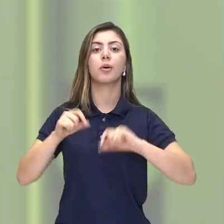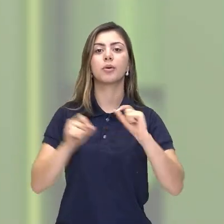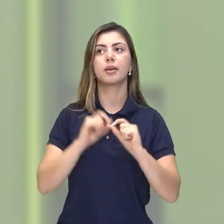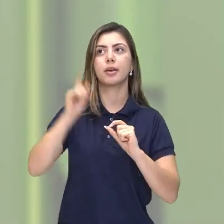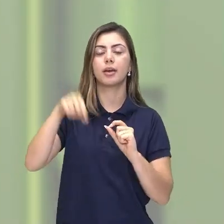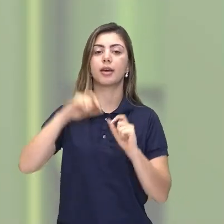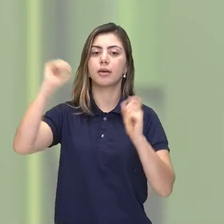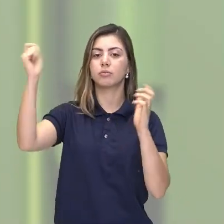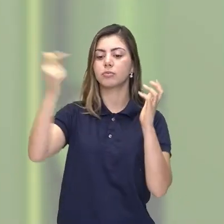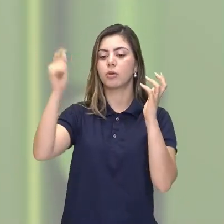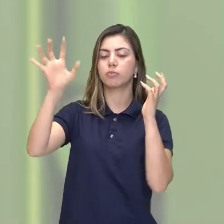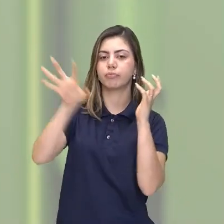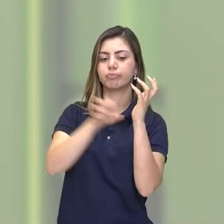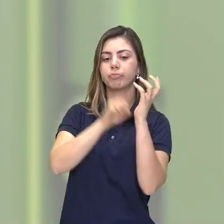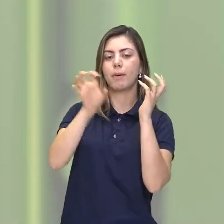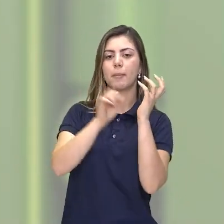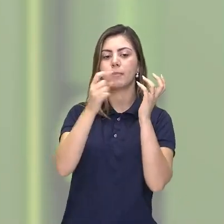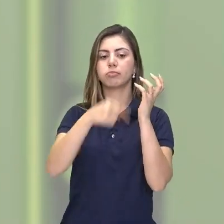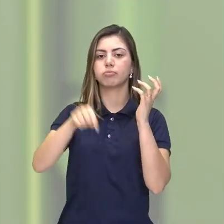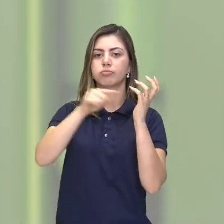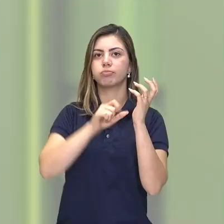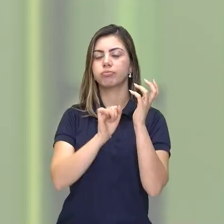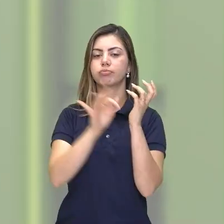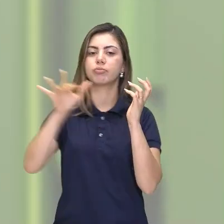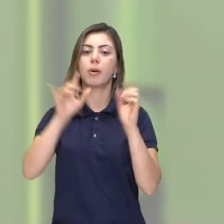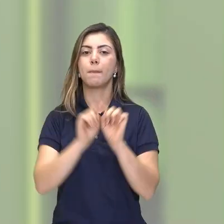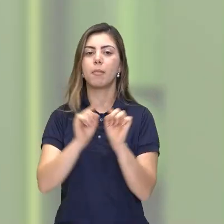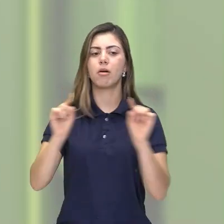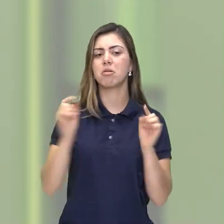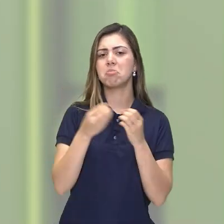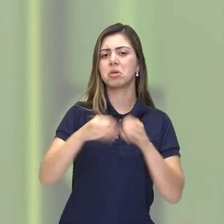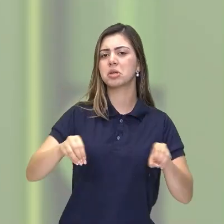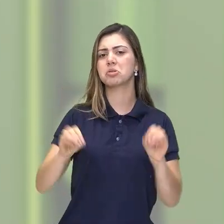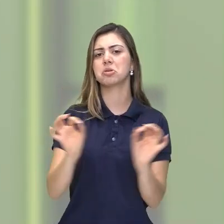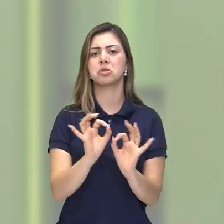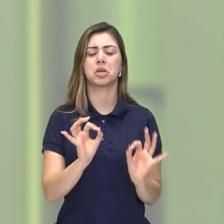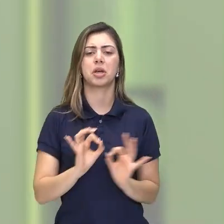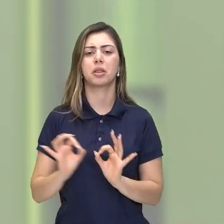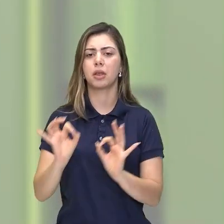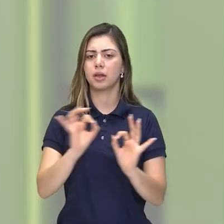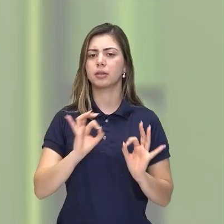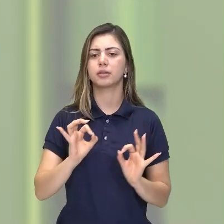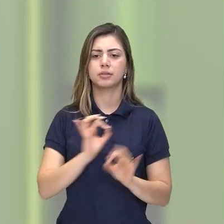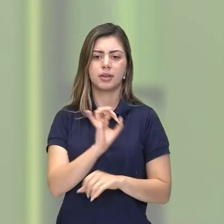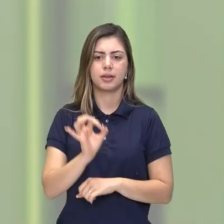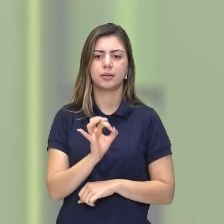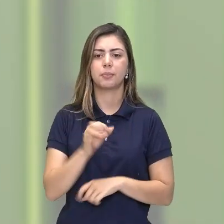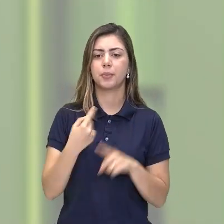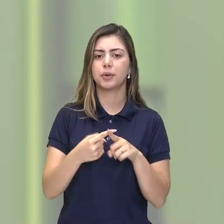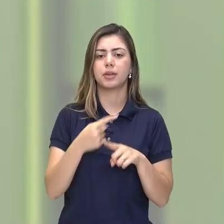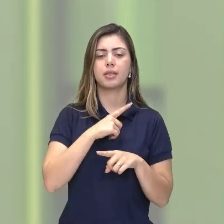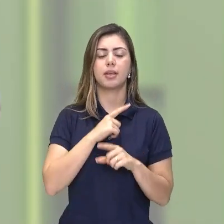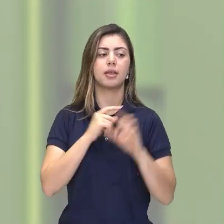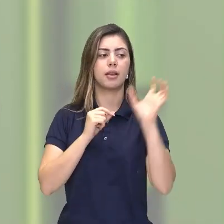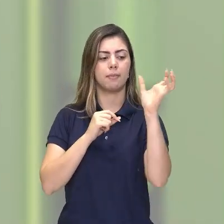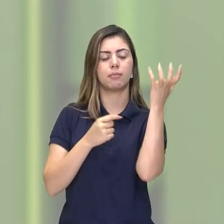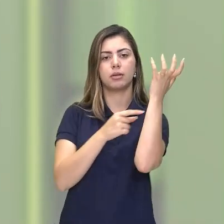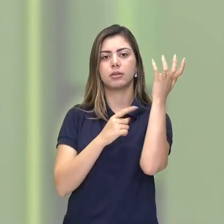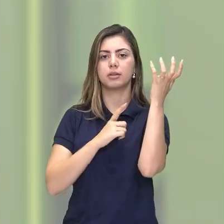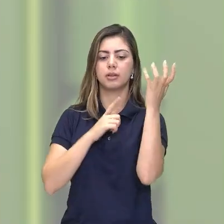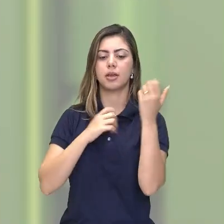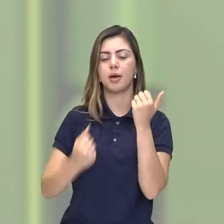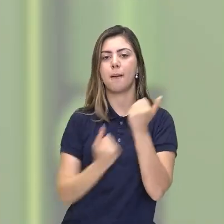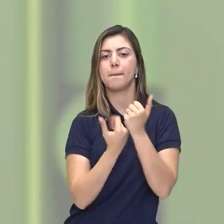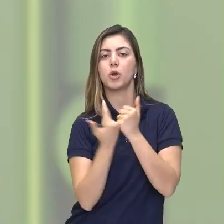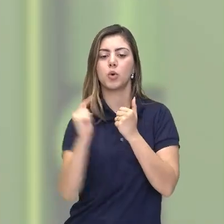sua fotossíntese. Mas ela não vai causar dano nenhum, por exemplo, a essa planta, né? Esse